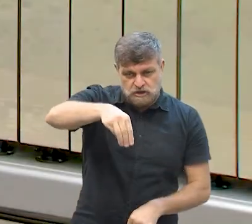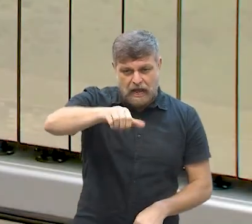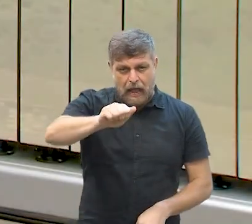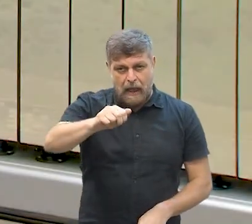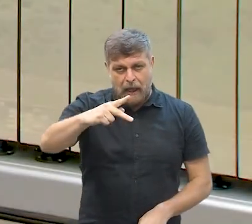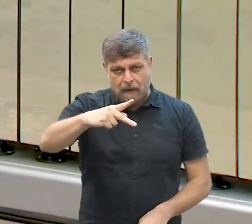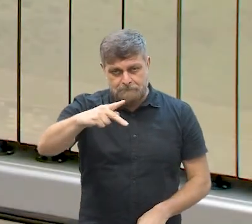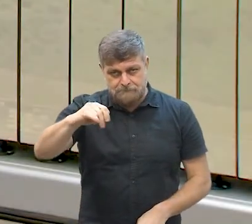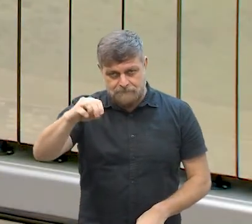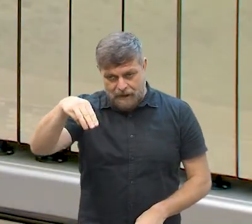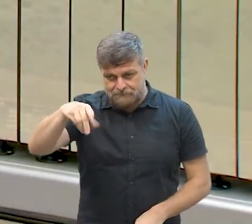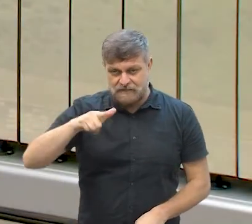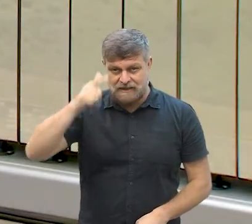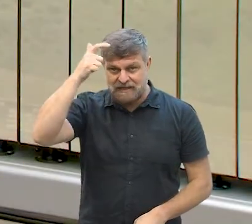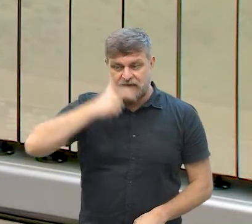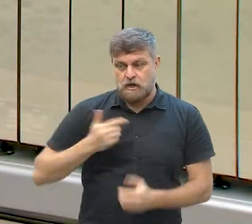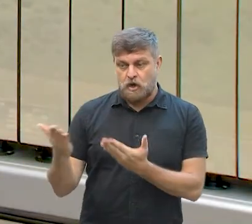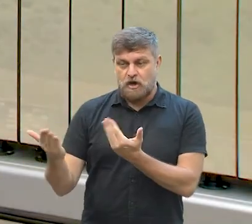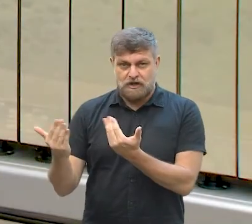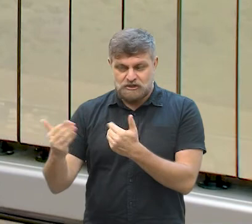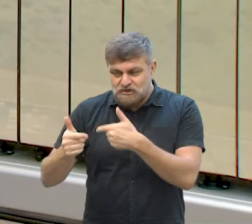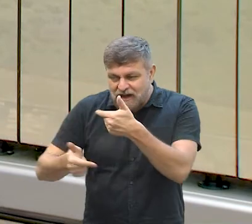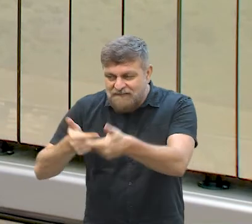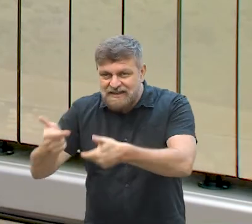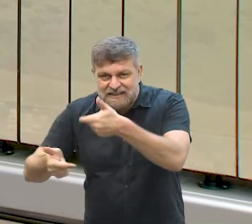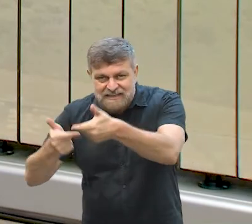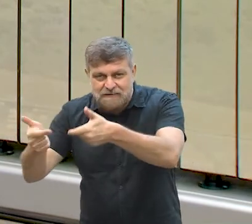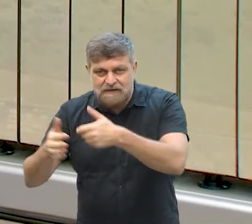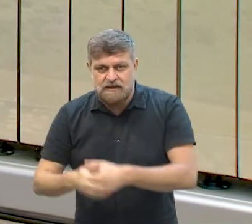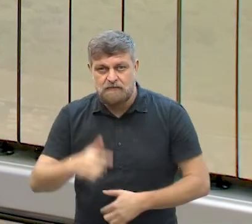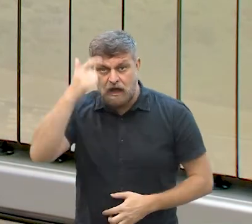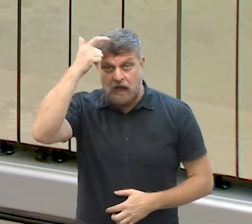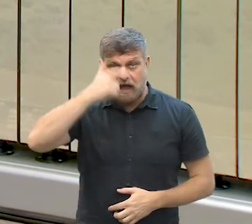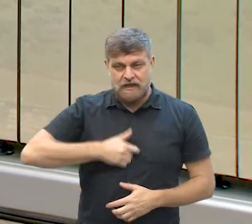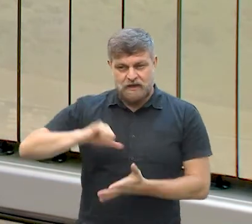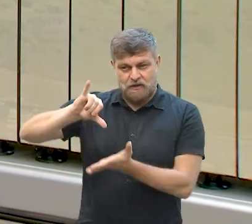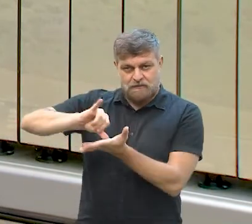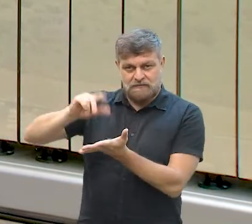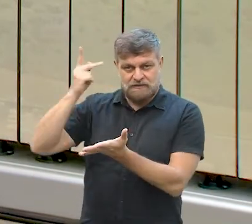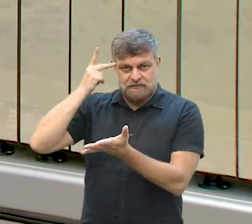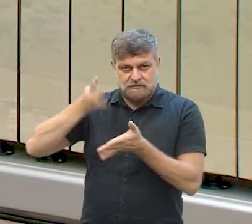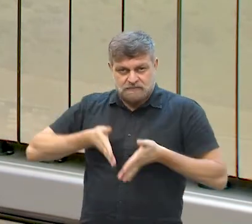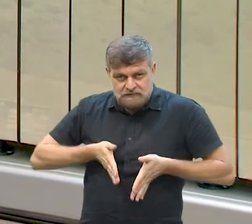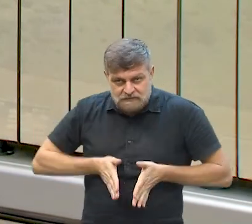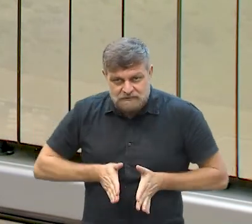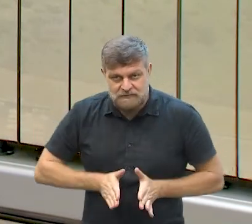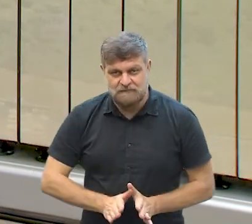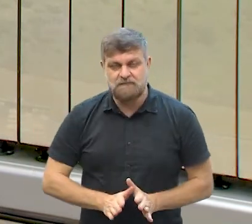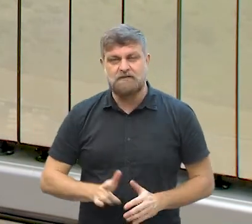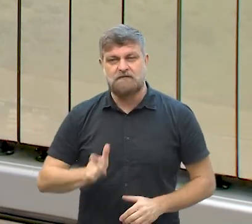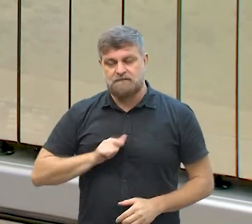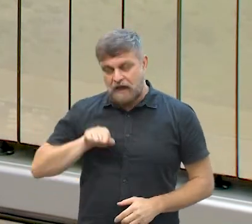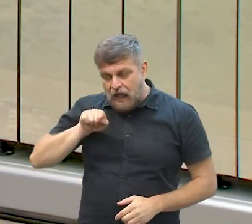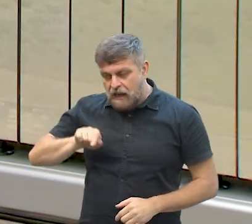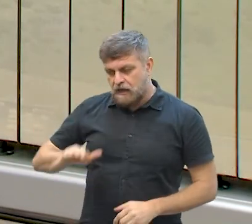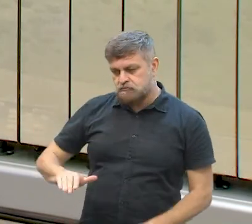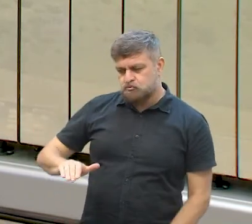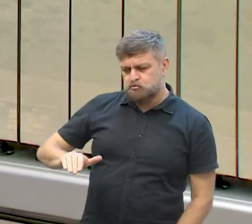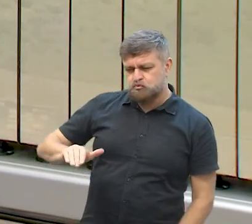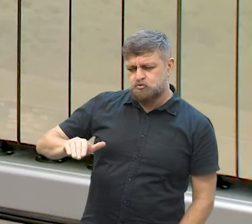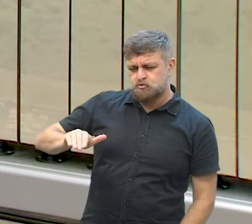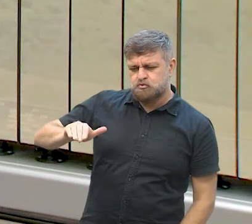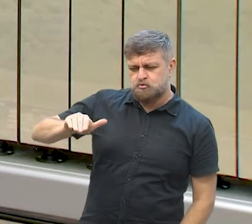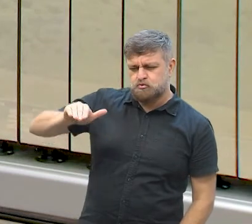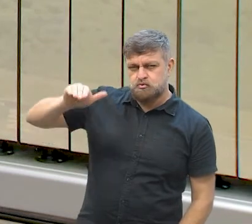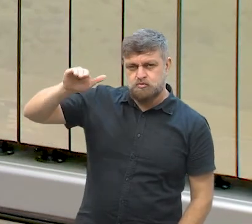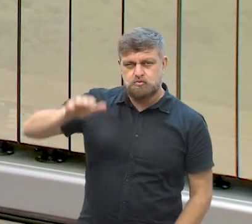office boy, né? Essa profissão acabou. Mas eu na verdade, sou paulistano, você até comentou isso. Eu nasci e fui criado em São